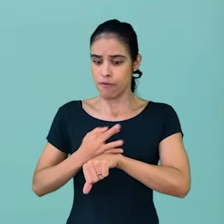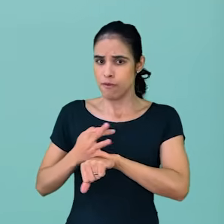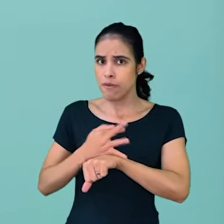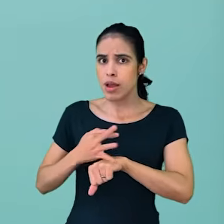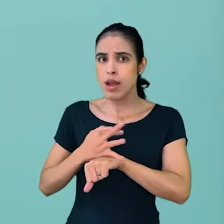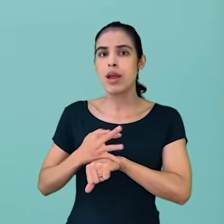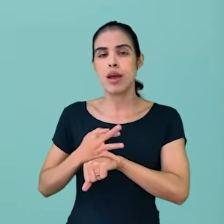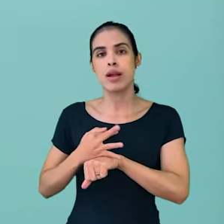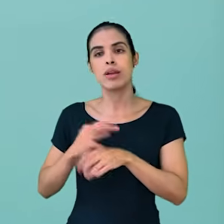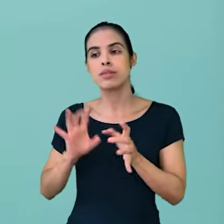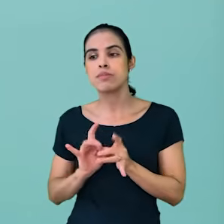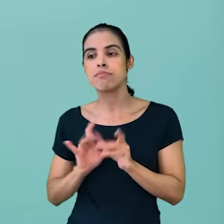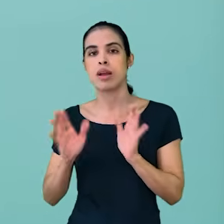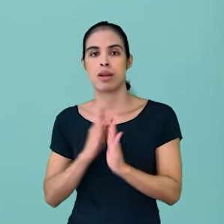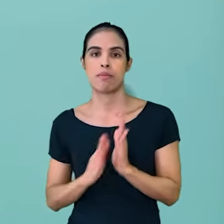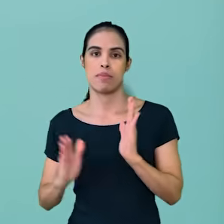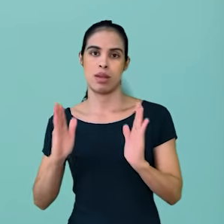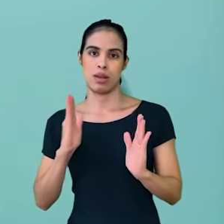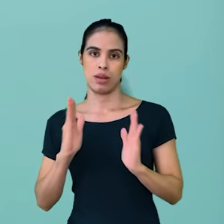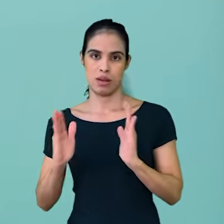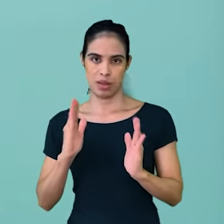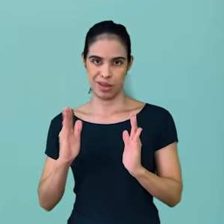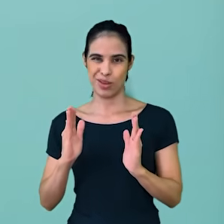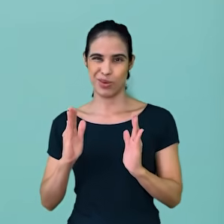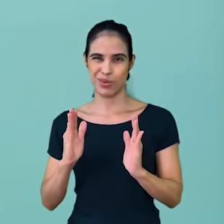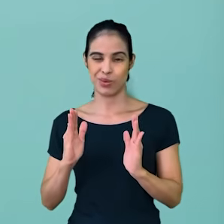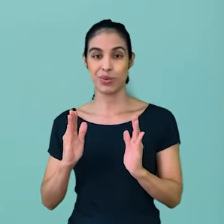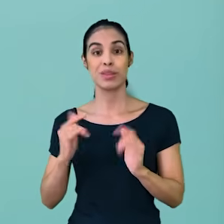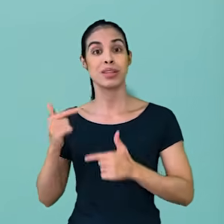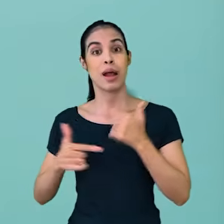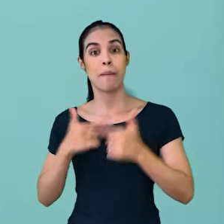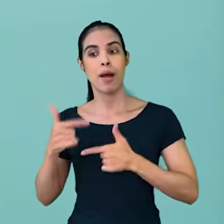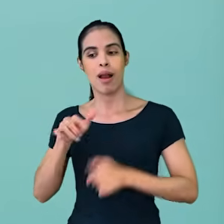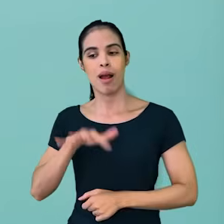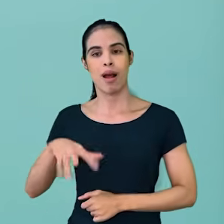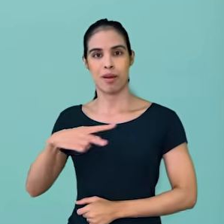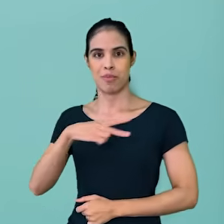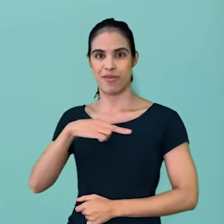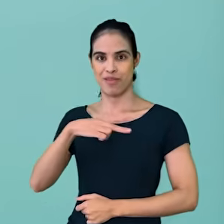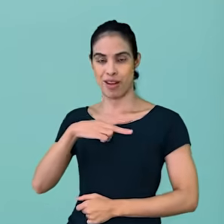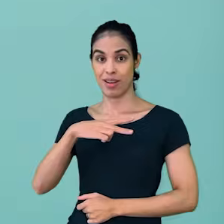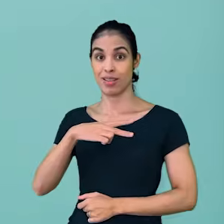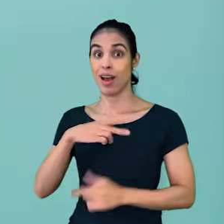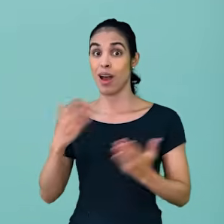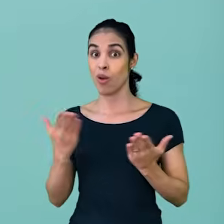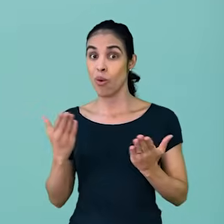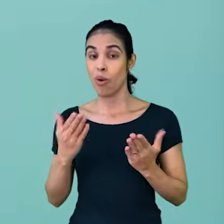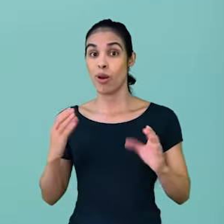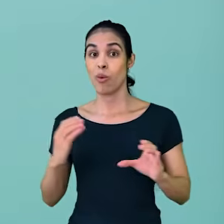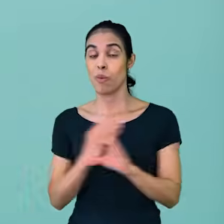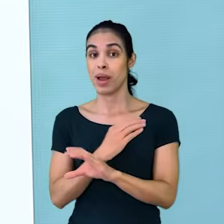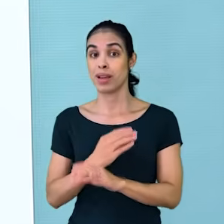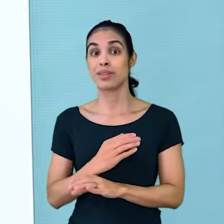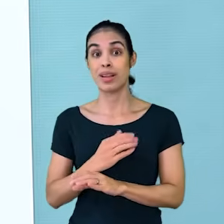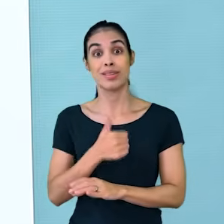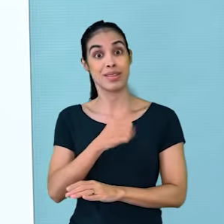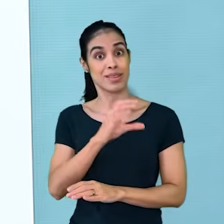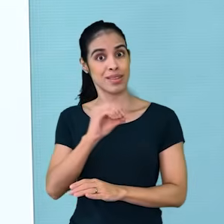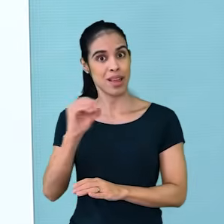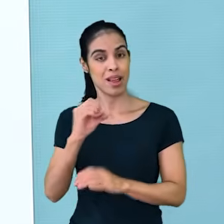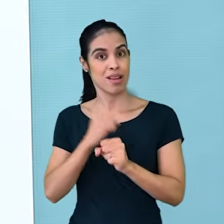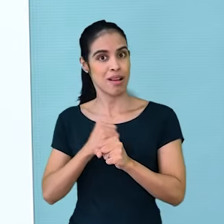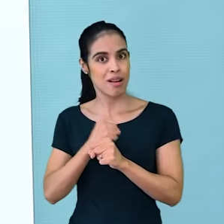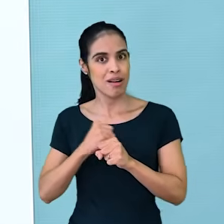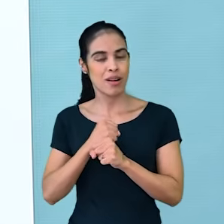com a intenção de conceder o período a quem trabalhava no setor privado brasileiro completa um século neste mês.